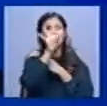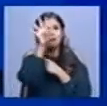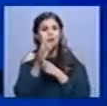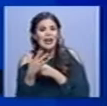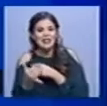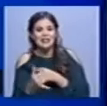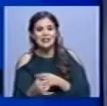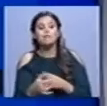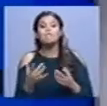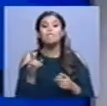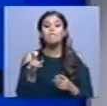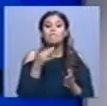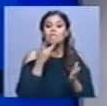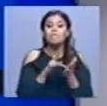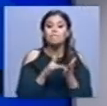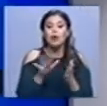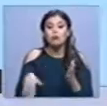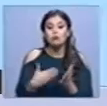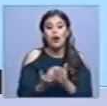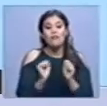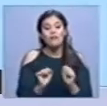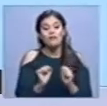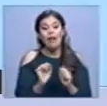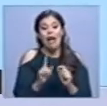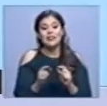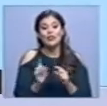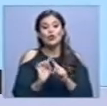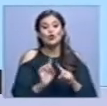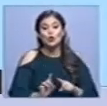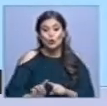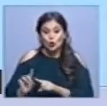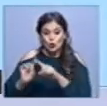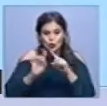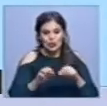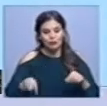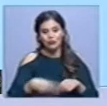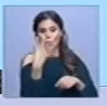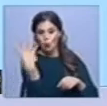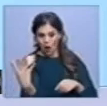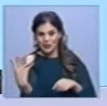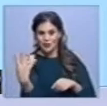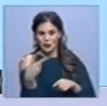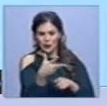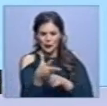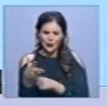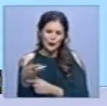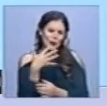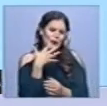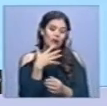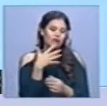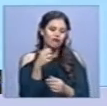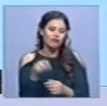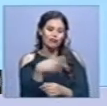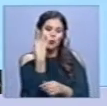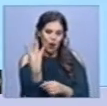nos traz essa tua proposta de leitura variada? Olha, vamos ter 4 livros absolutamente extraordinários,